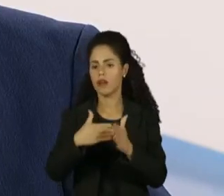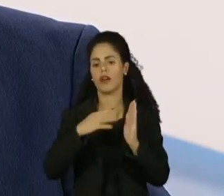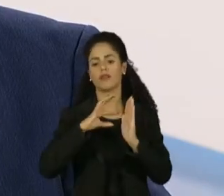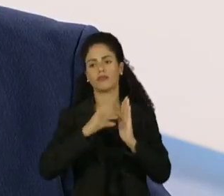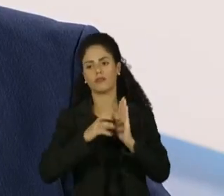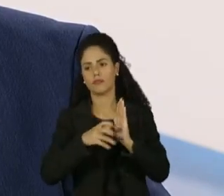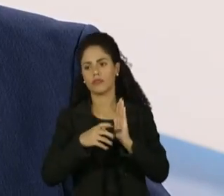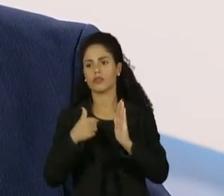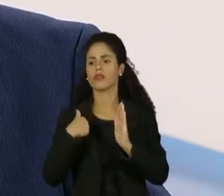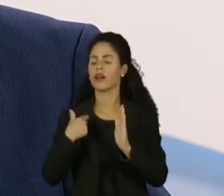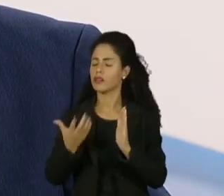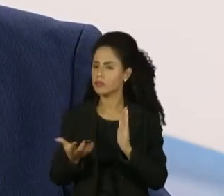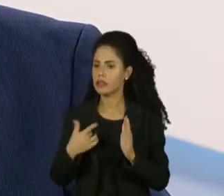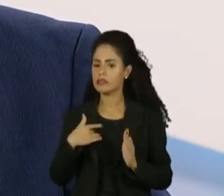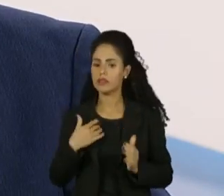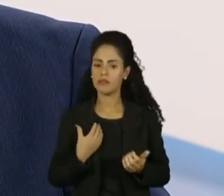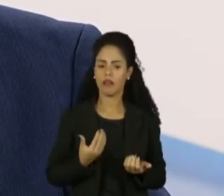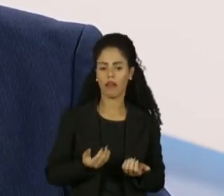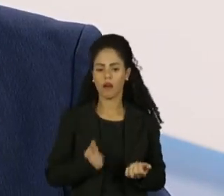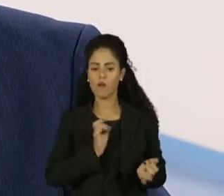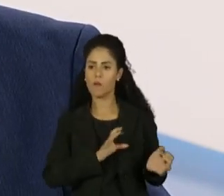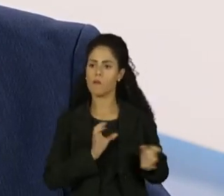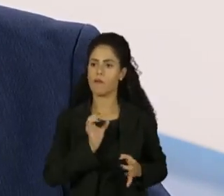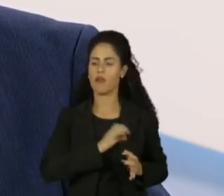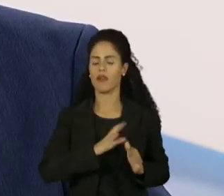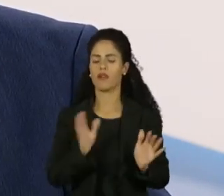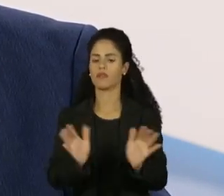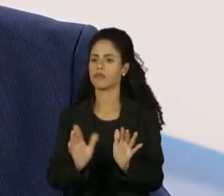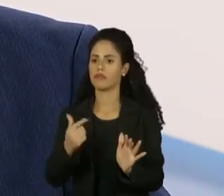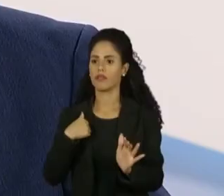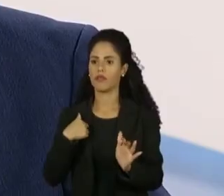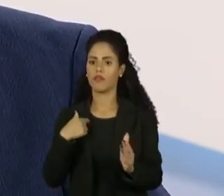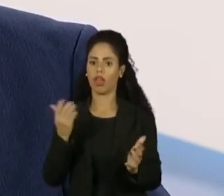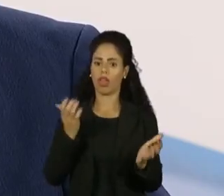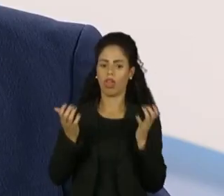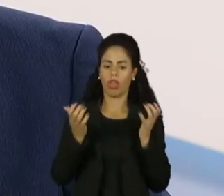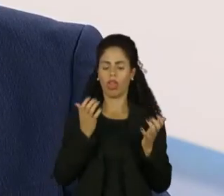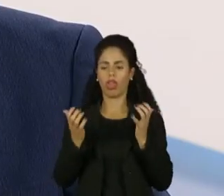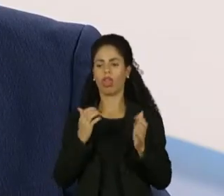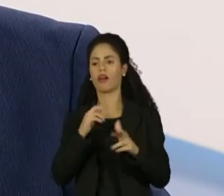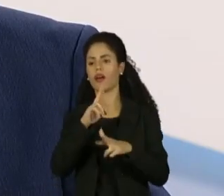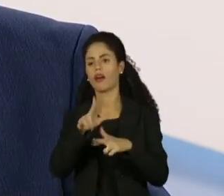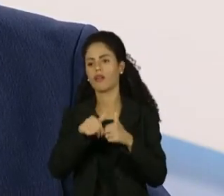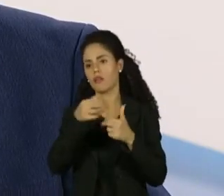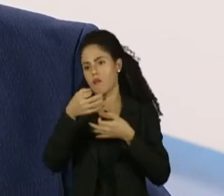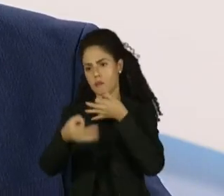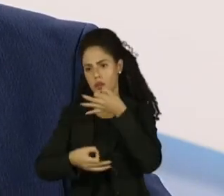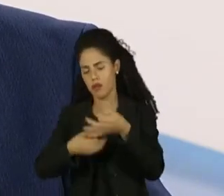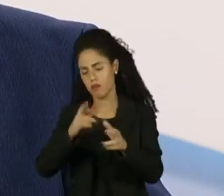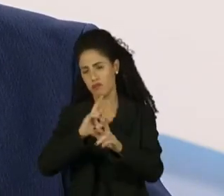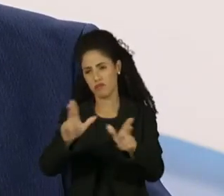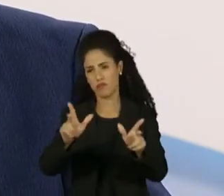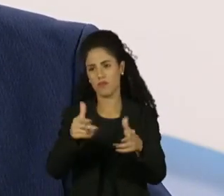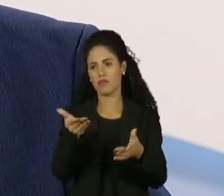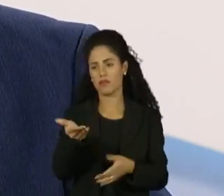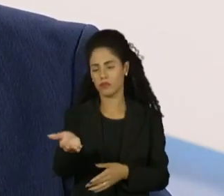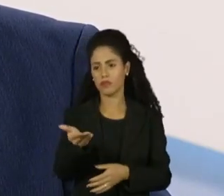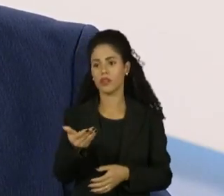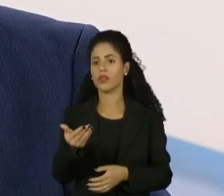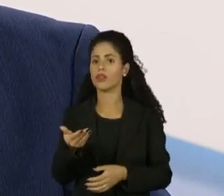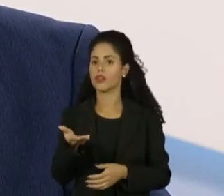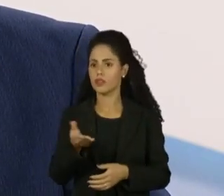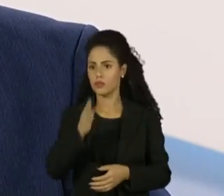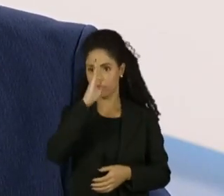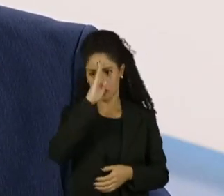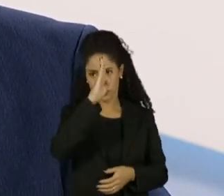parlamentar sem o receio de serem tutelados ou perseguidos por suas palavras ou opiniões. Esse foi o